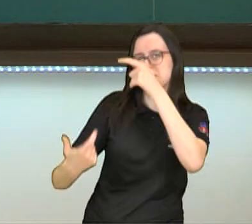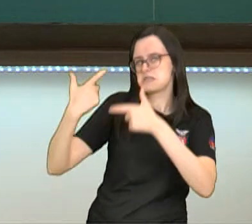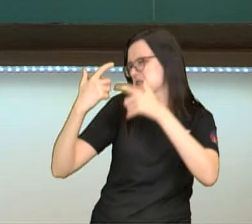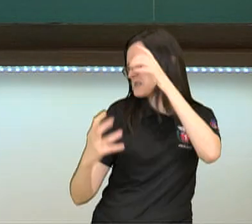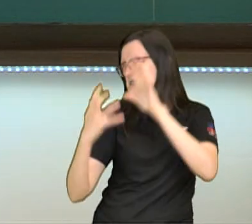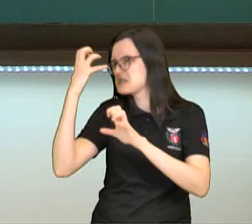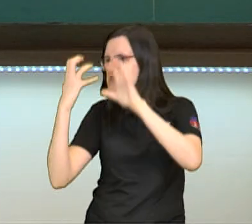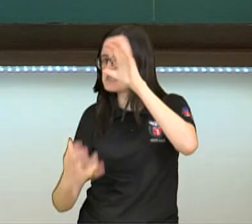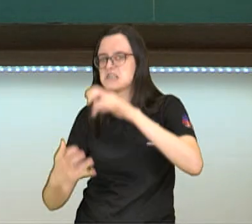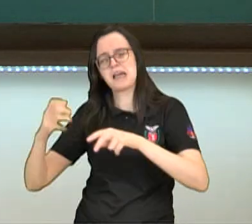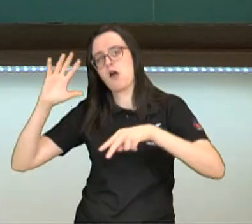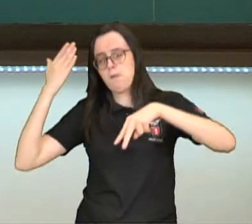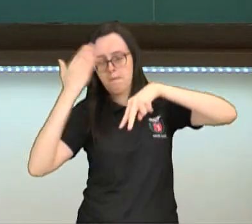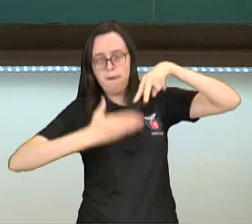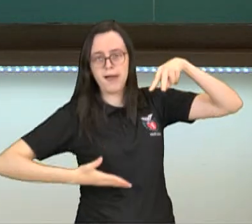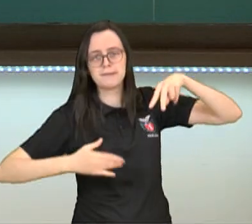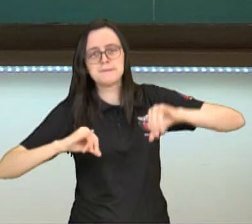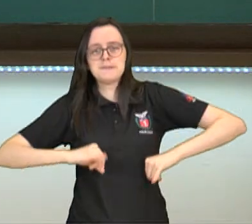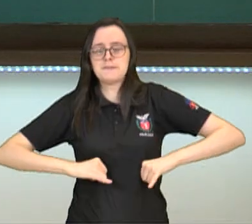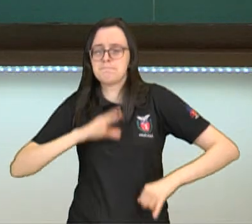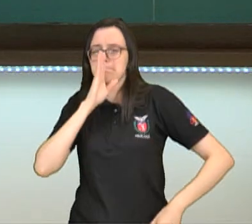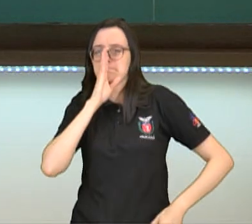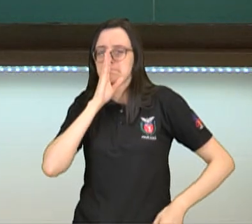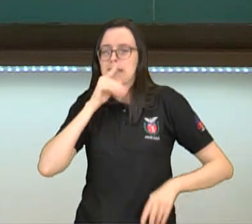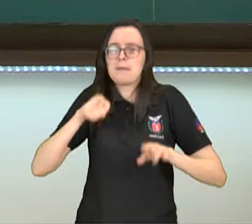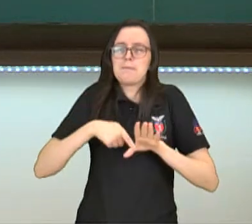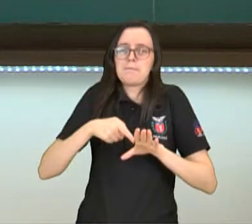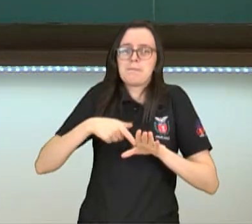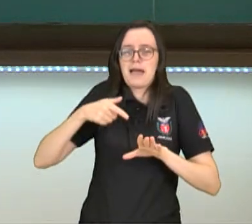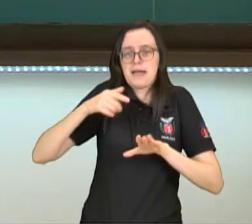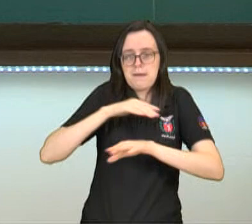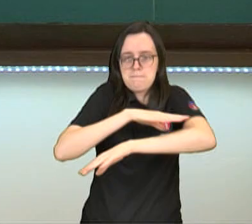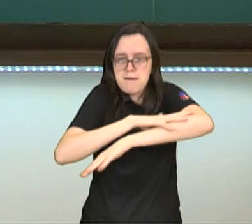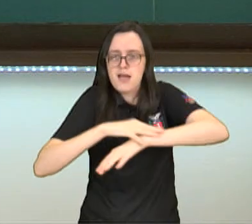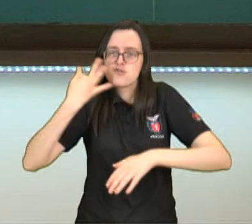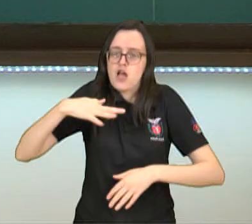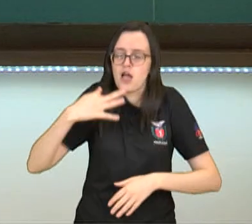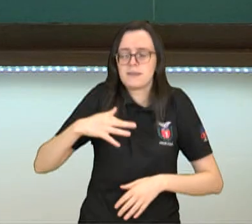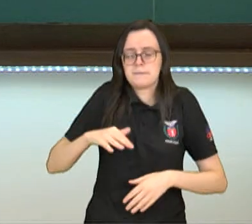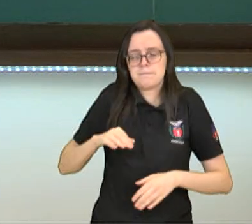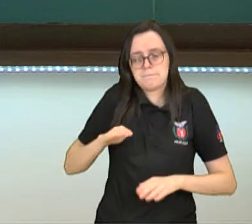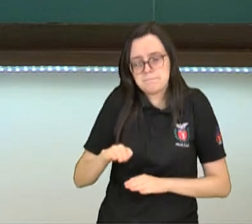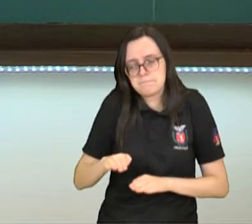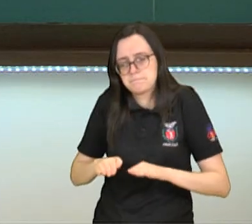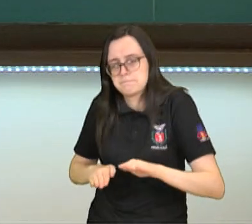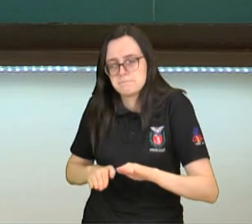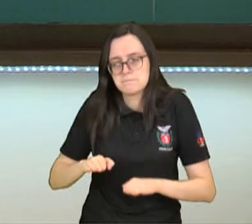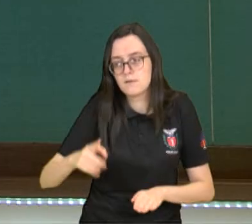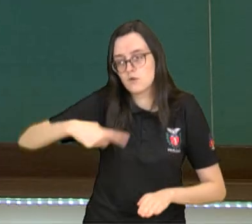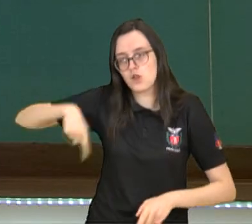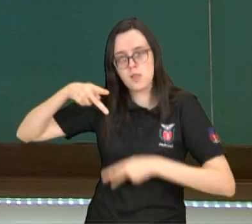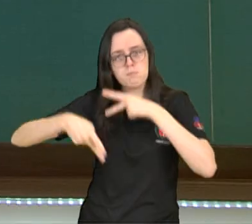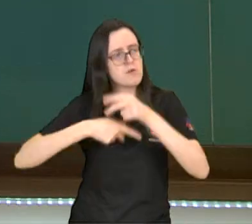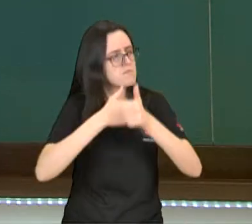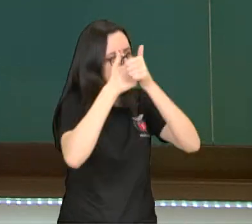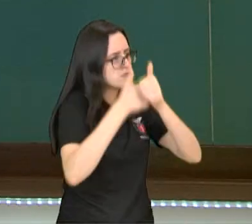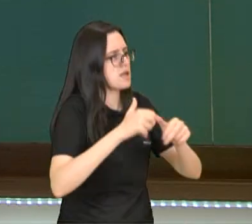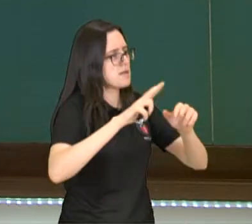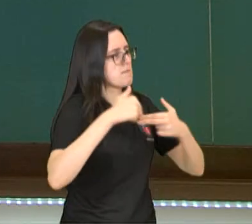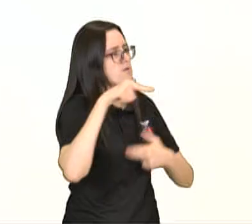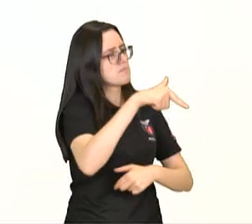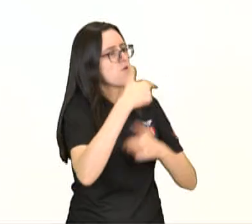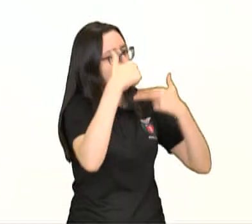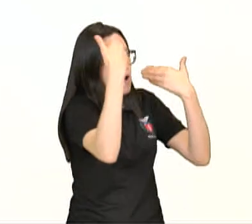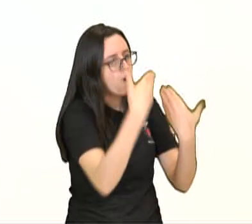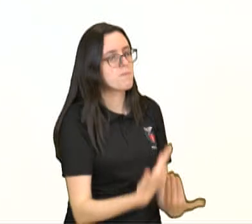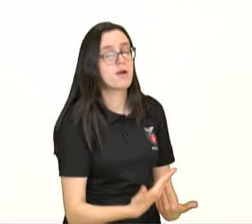arrastar as pernas e assim a população também começou a arrastar as pernas como forma de homenageá-lo. Nós temos a teoria de que o merengue